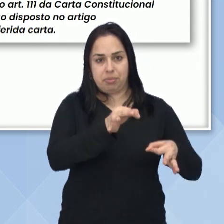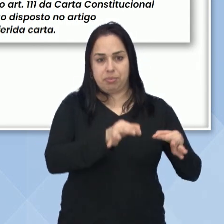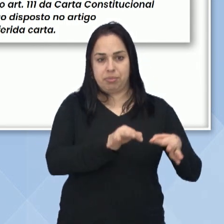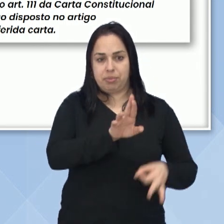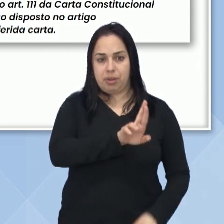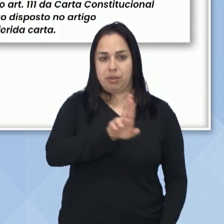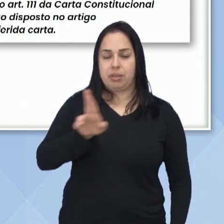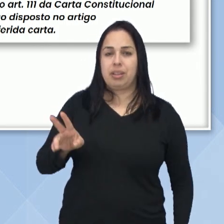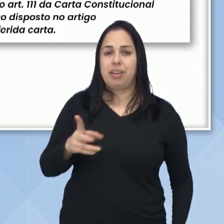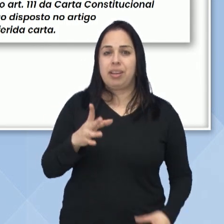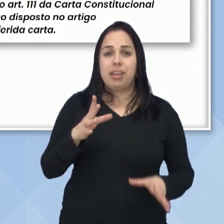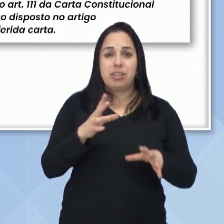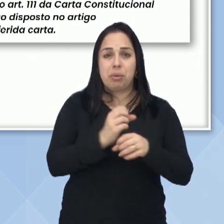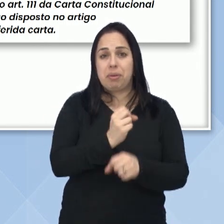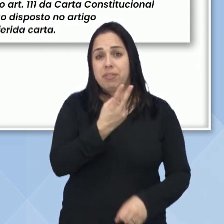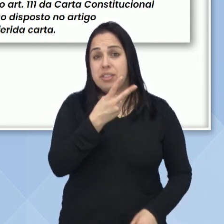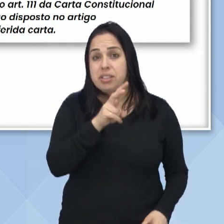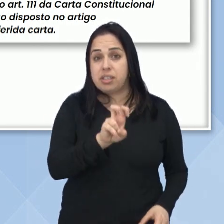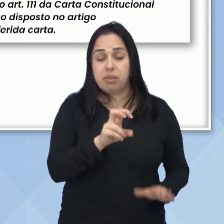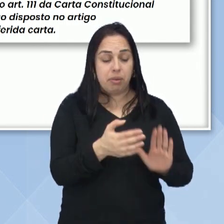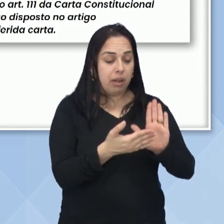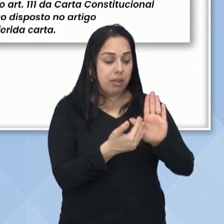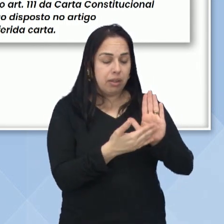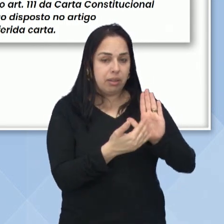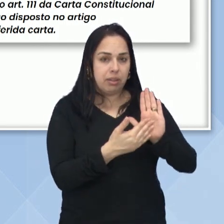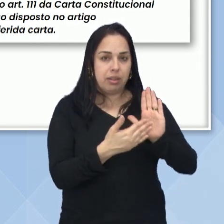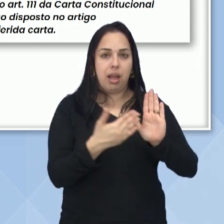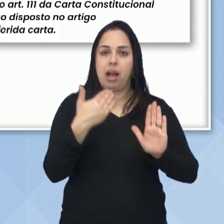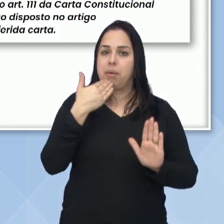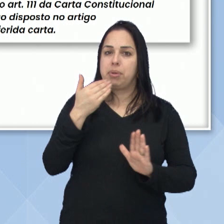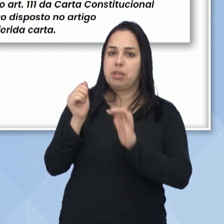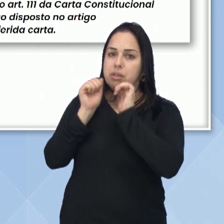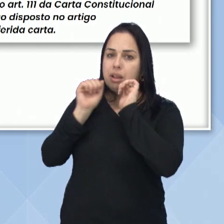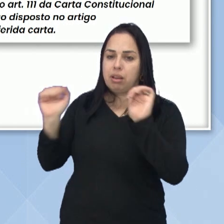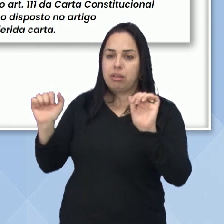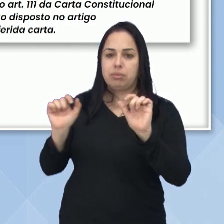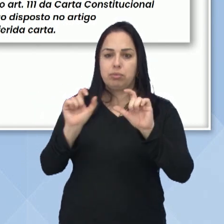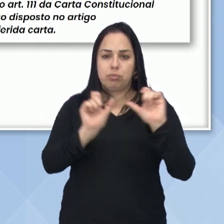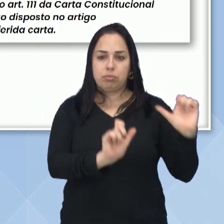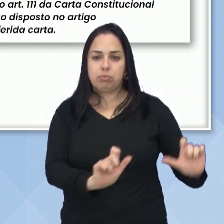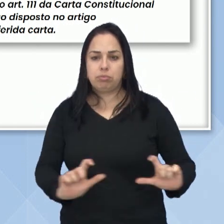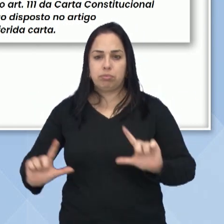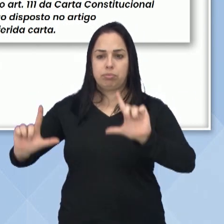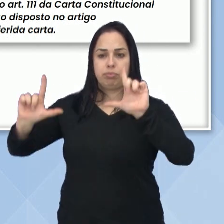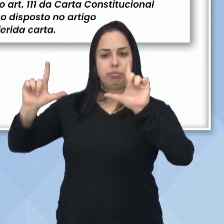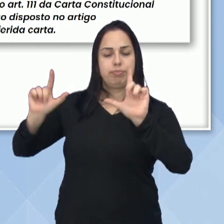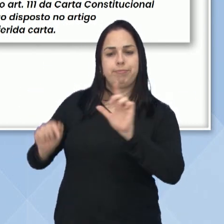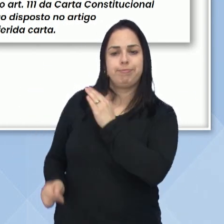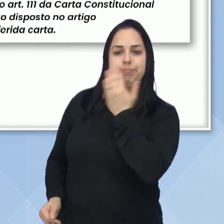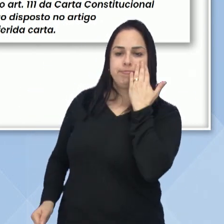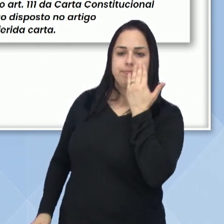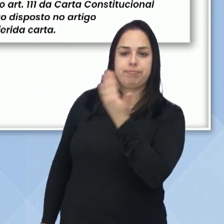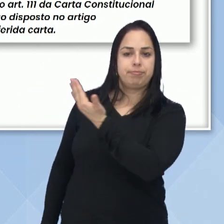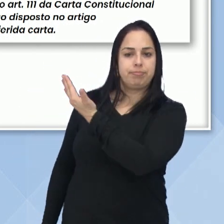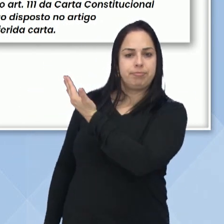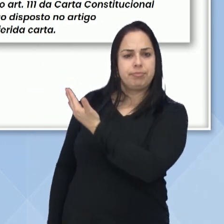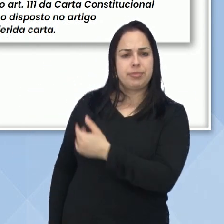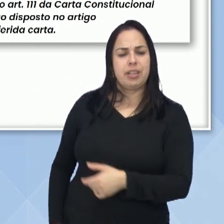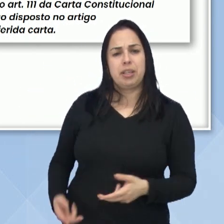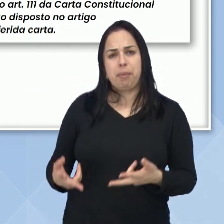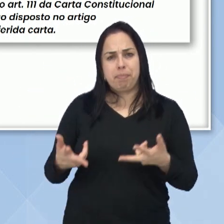25 páginas. Então, eu pedi a minha assessoria só para destacar esse item. Percebi agora que